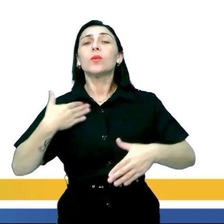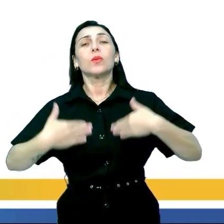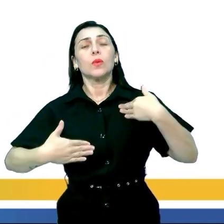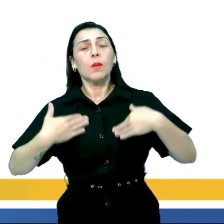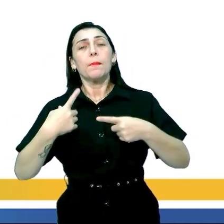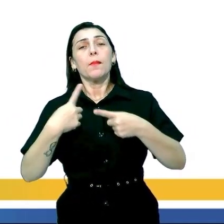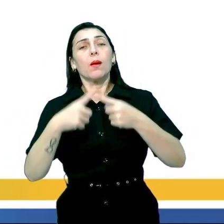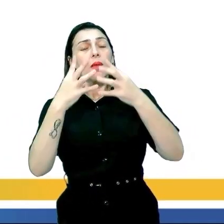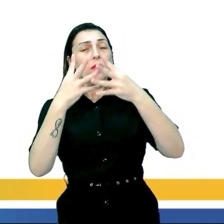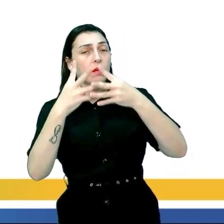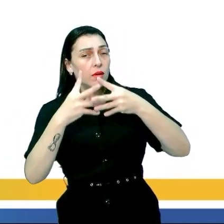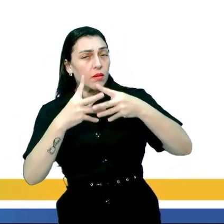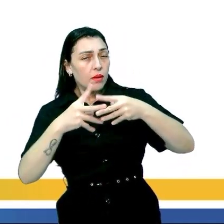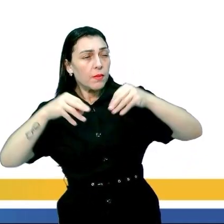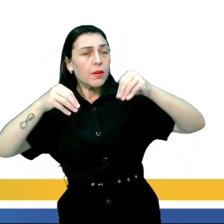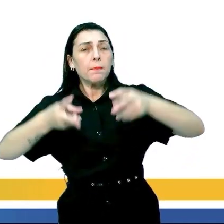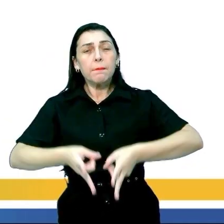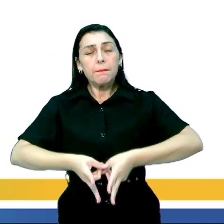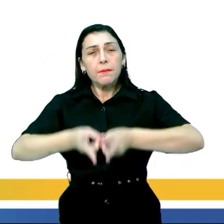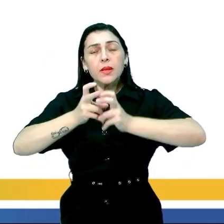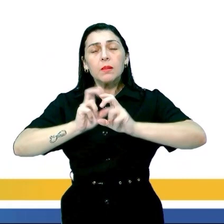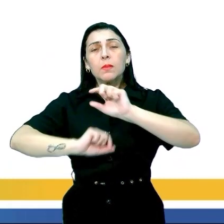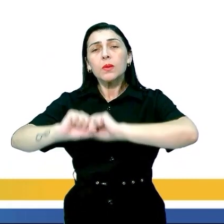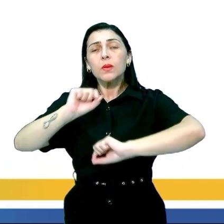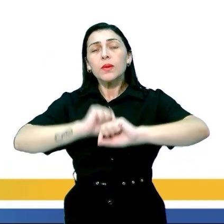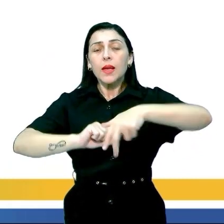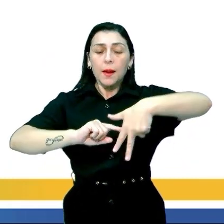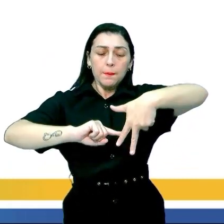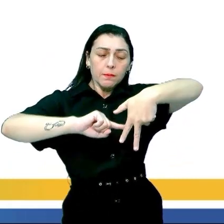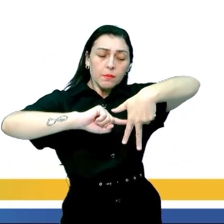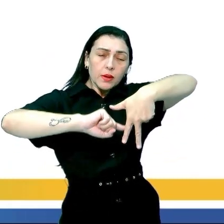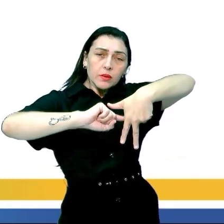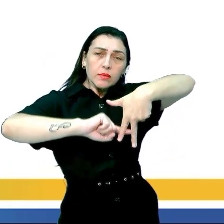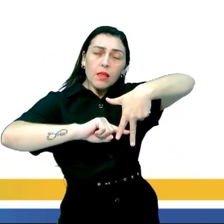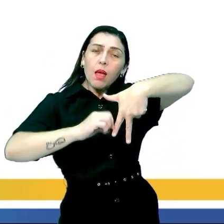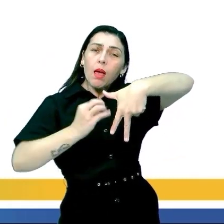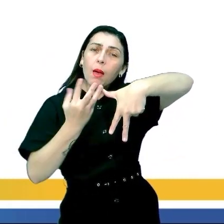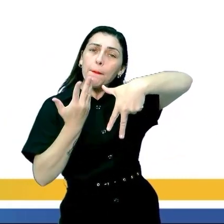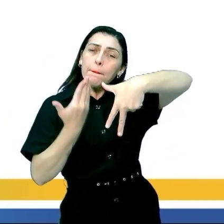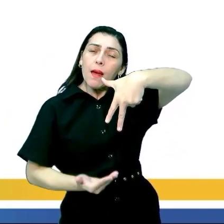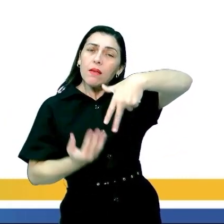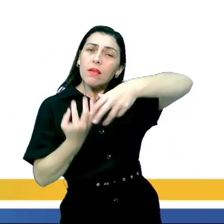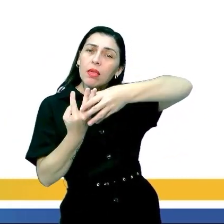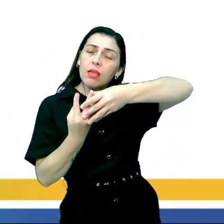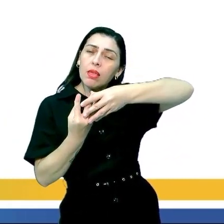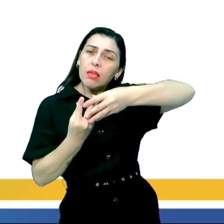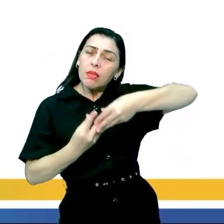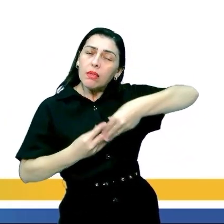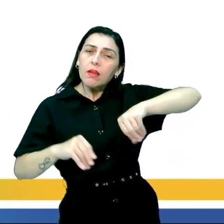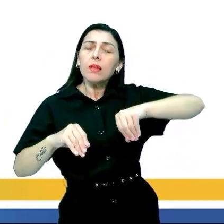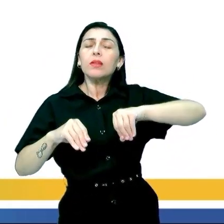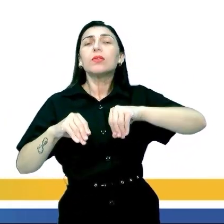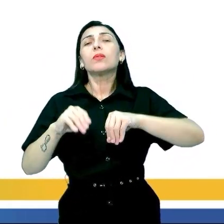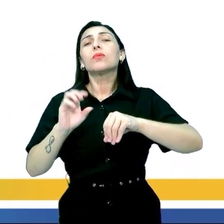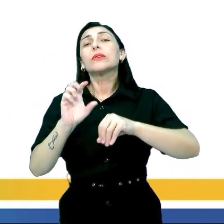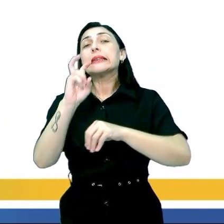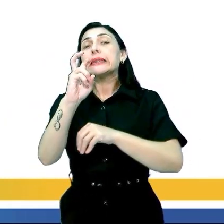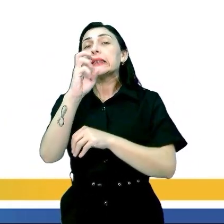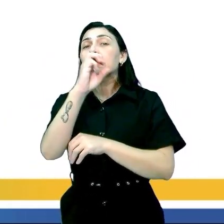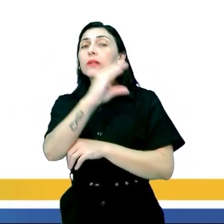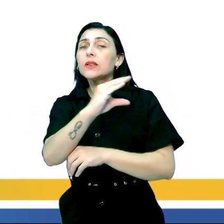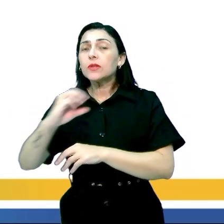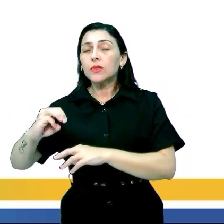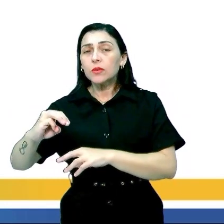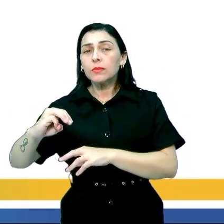que é a sensibilidade? A gente percebe que a panturrilha ela perde a sensibilidade a partir aí do 5